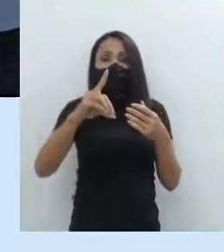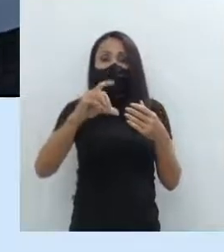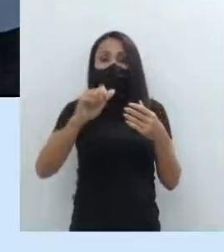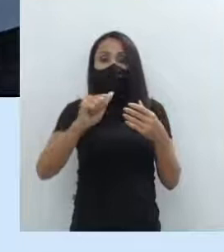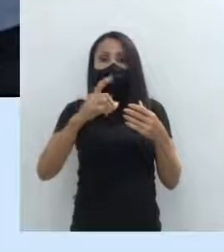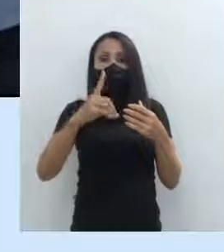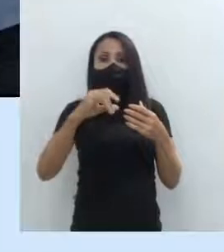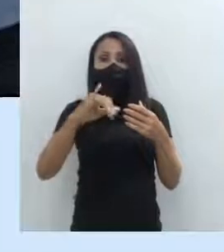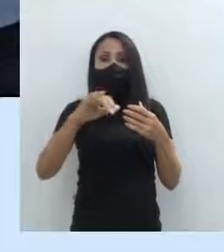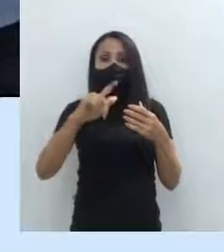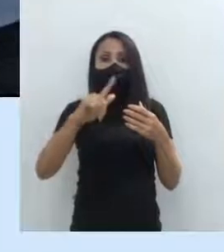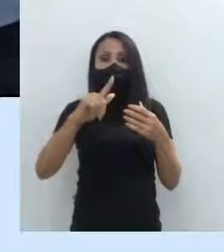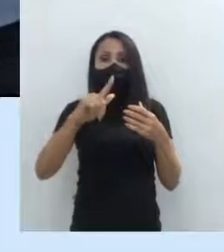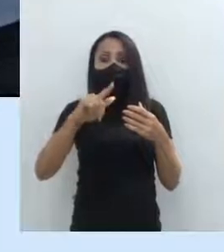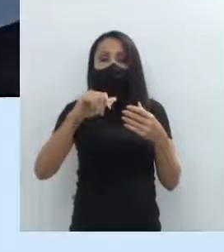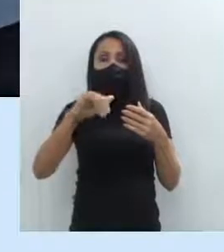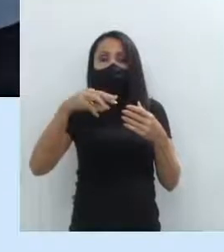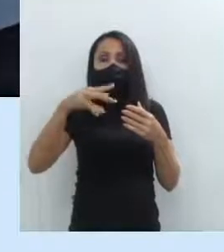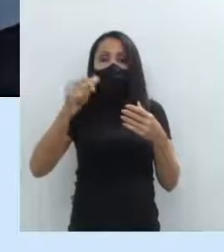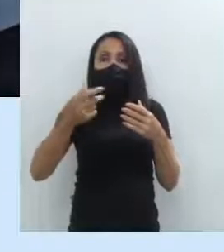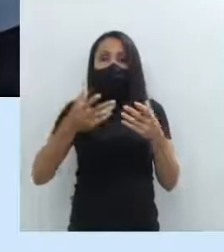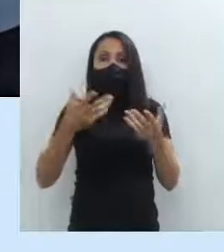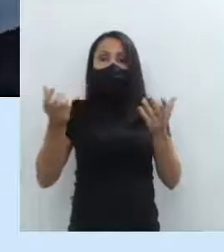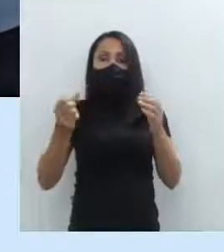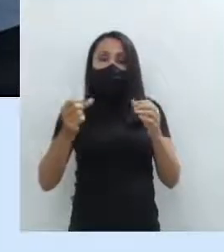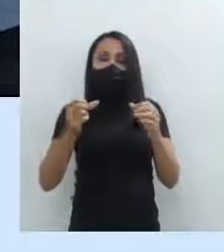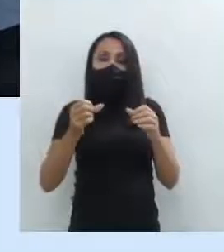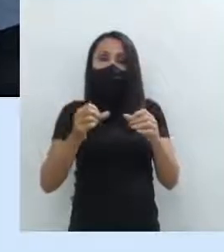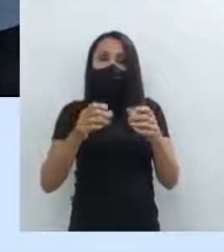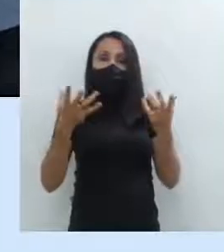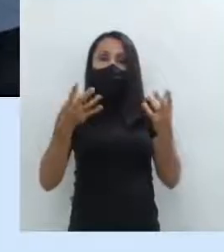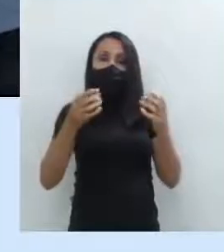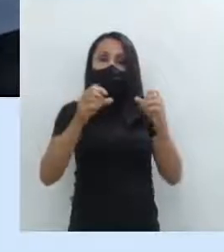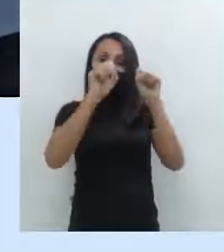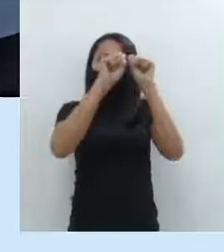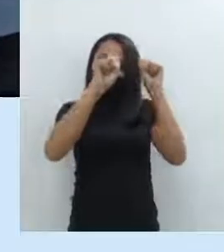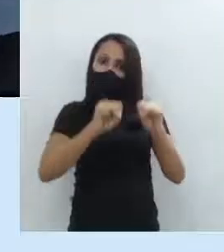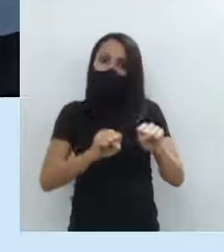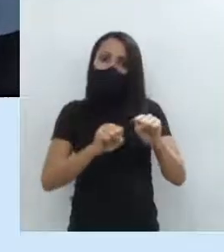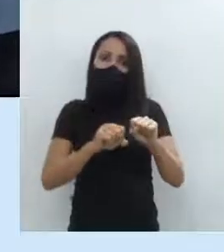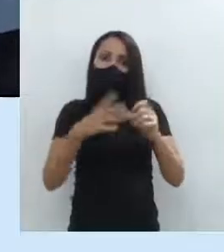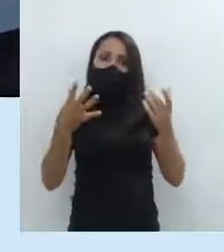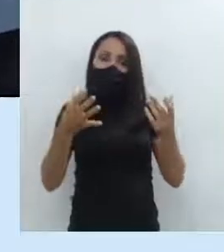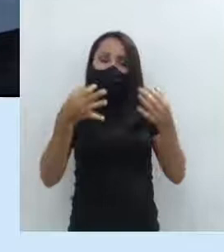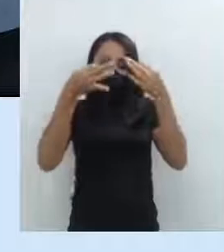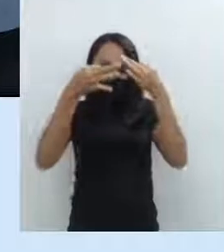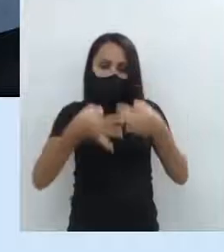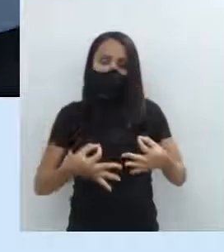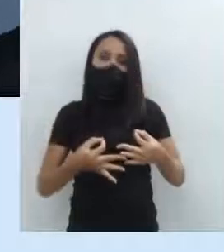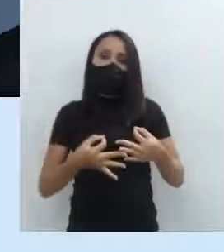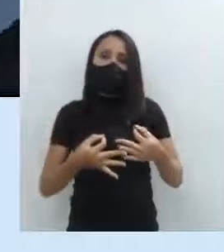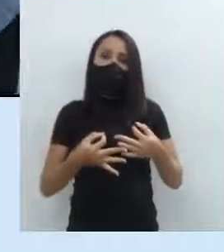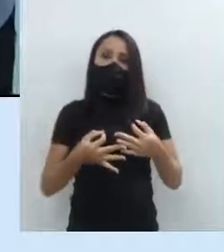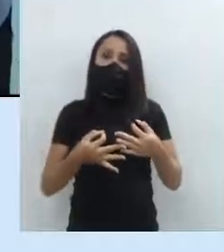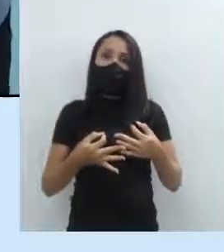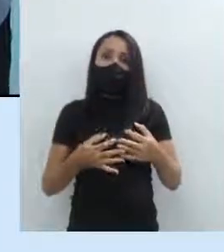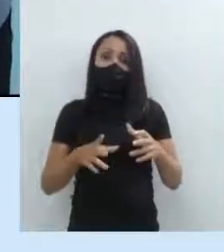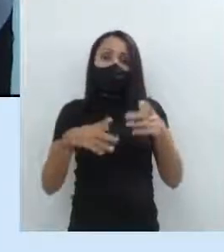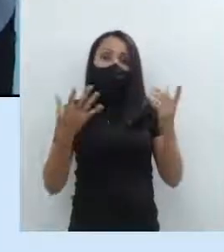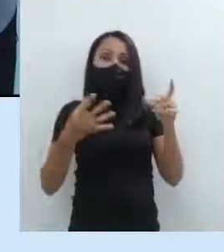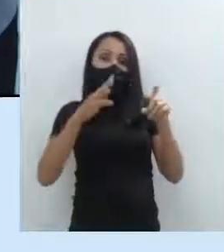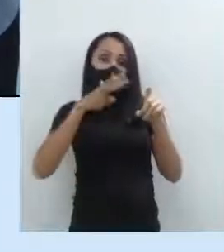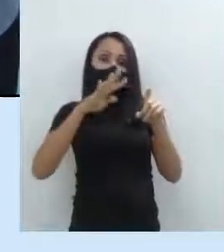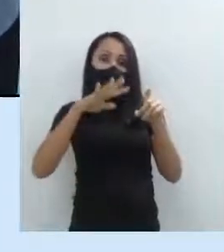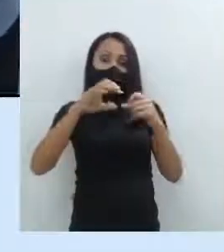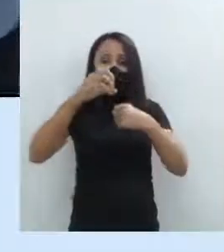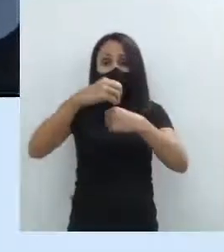são formas, são a sua forma de ser, o seu comportamento, ou aquilo que os mitos nos